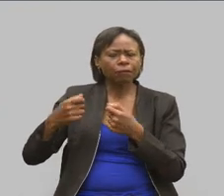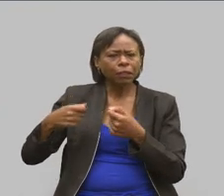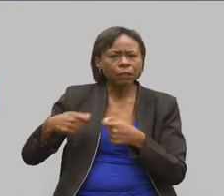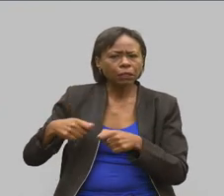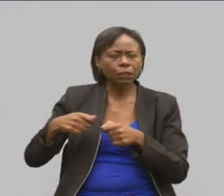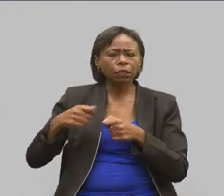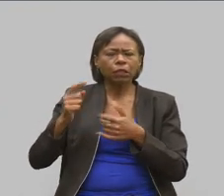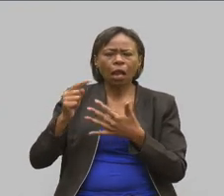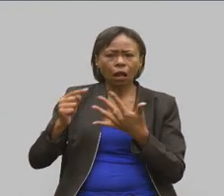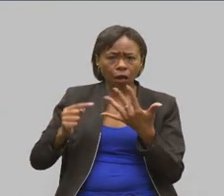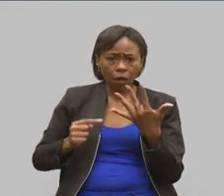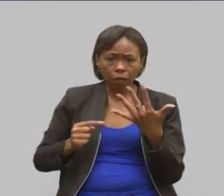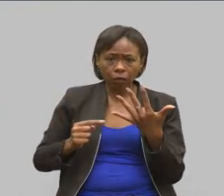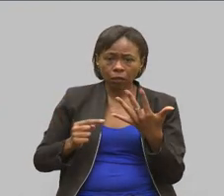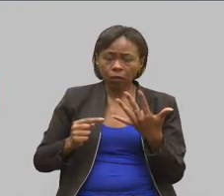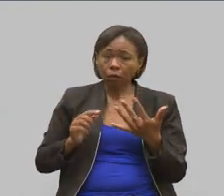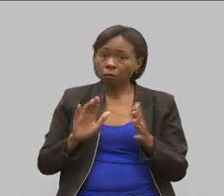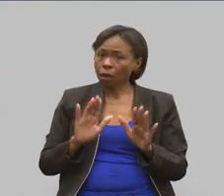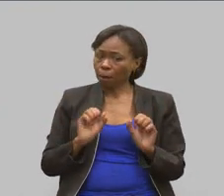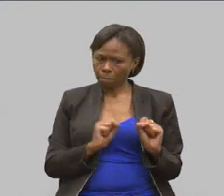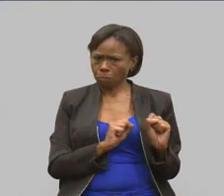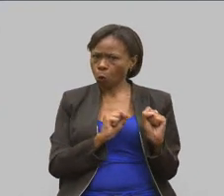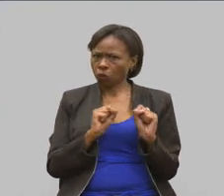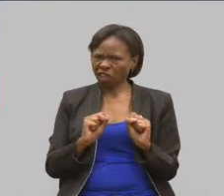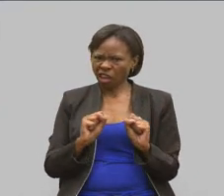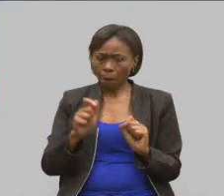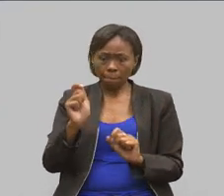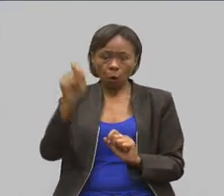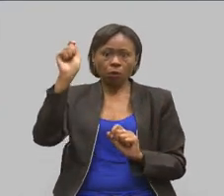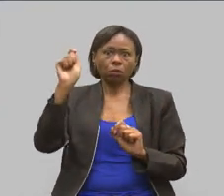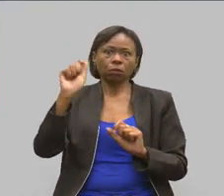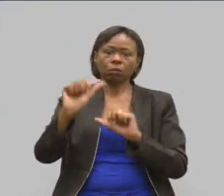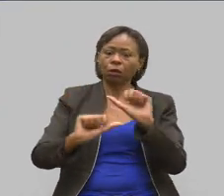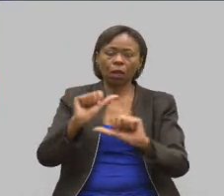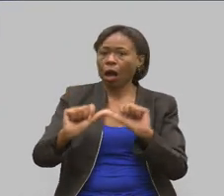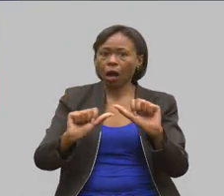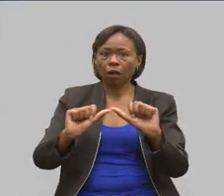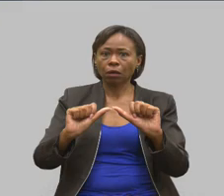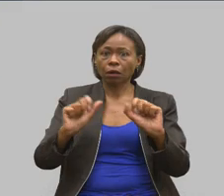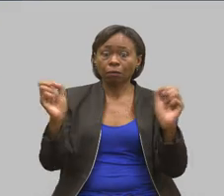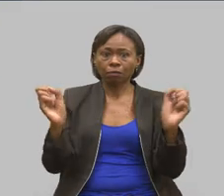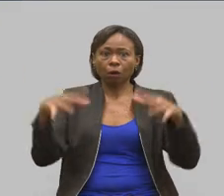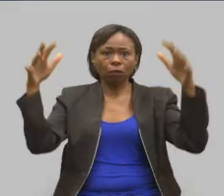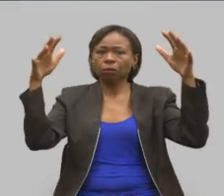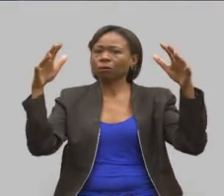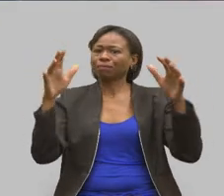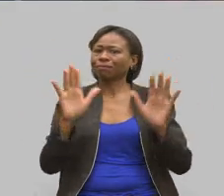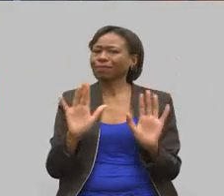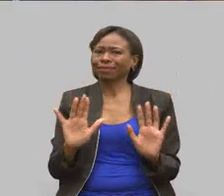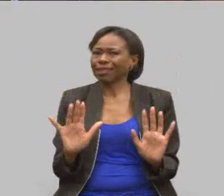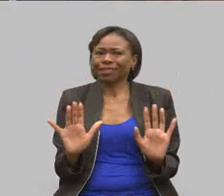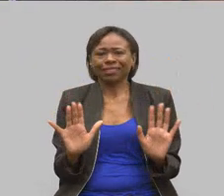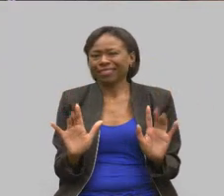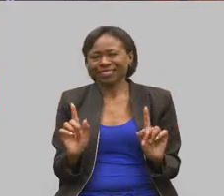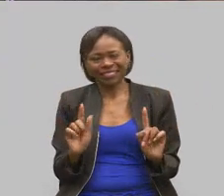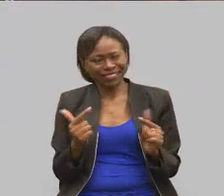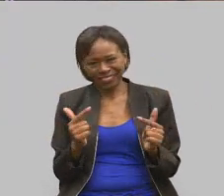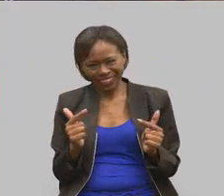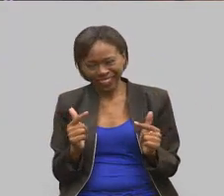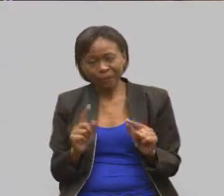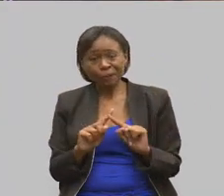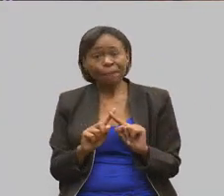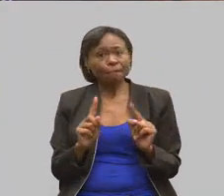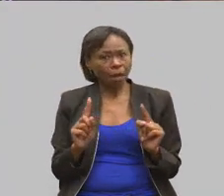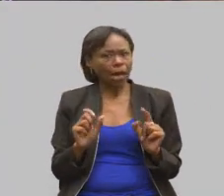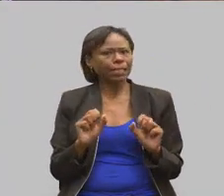e nem uma varinha mágica de mudar tudo num passe de mágica mas nós temos aqui muita